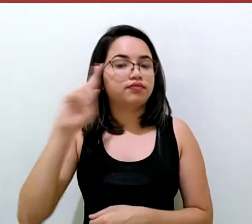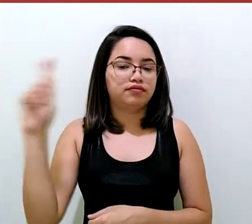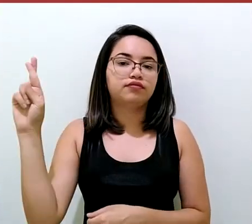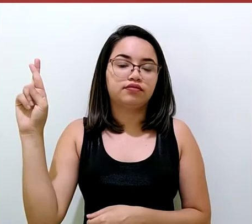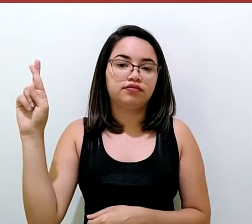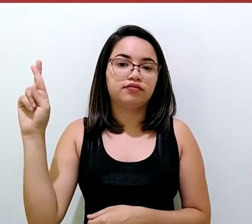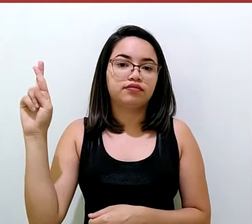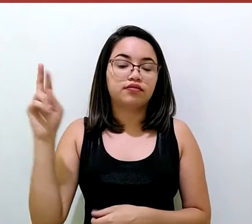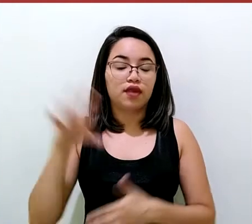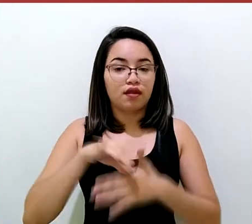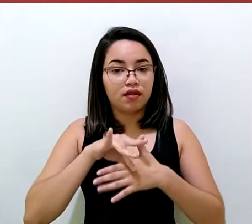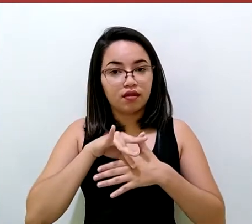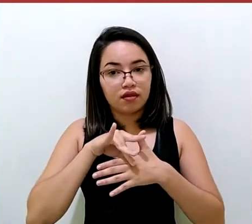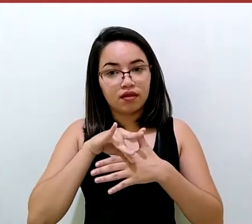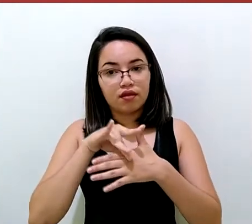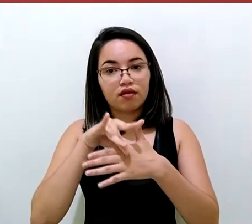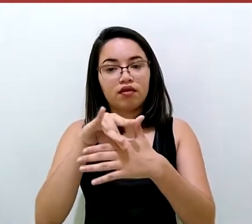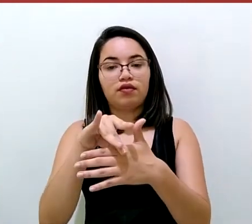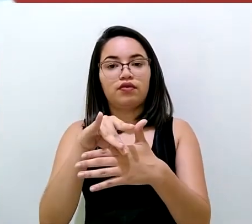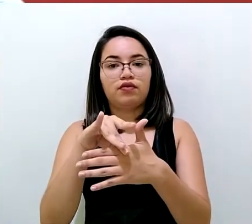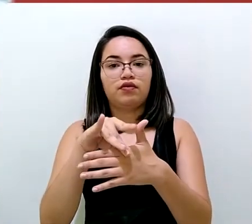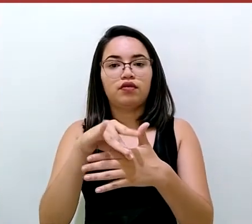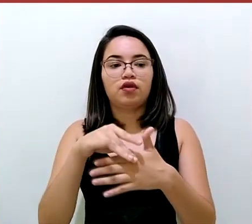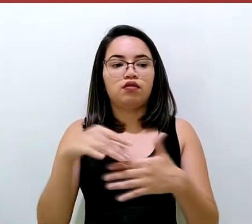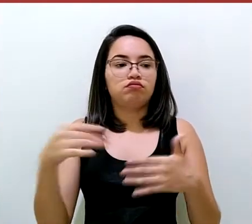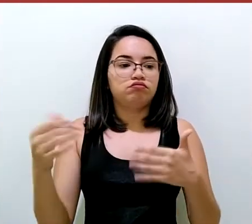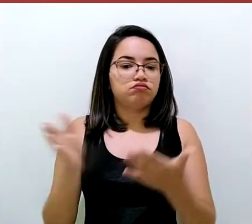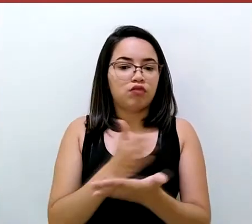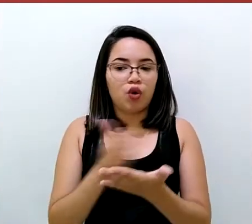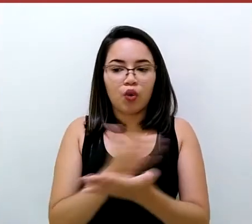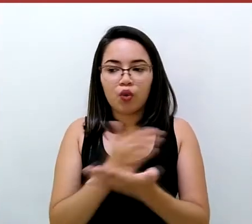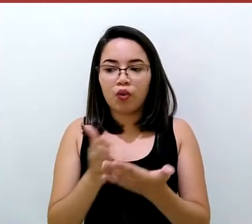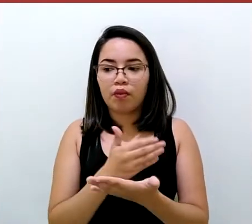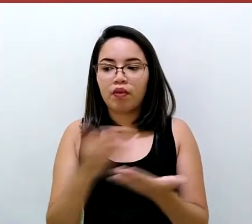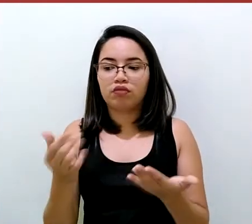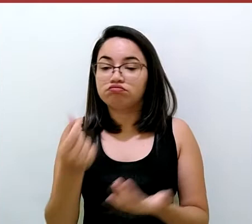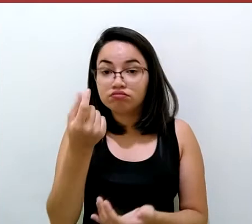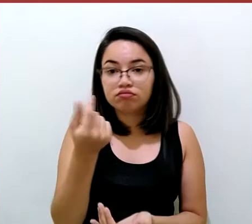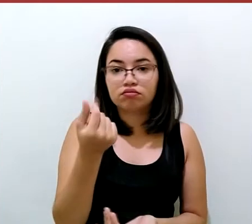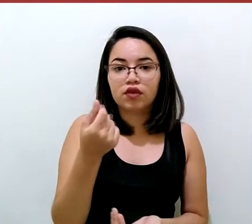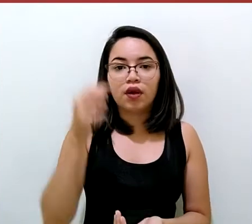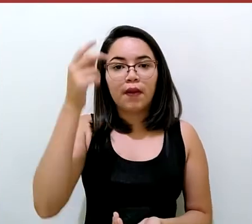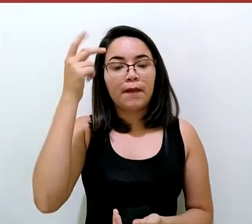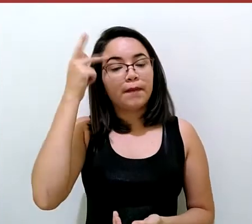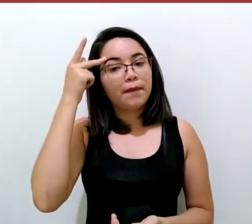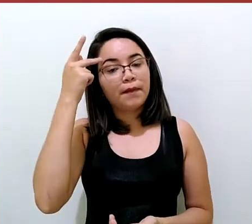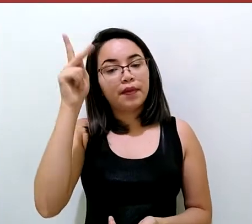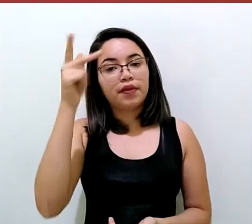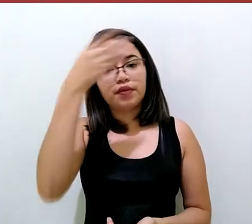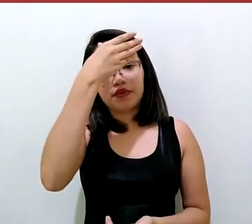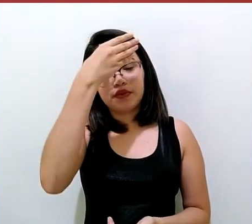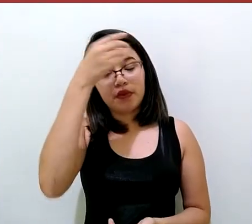do Senhor, levar algum recurso para uma pessoa que está